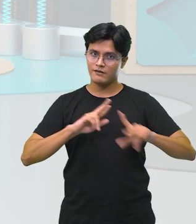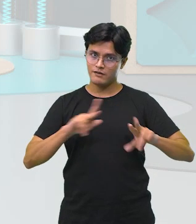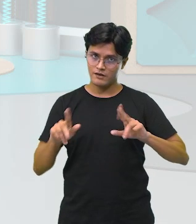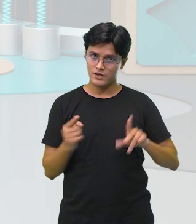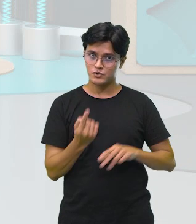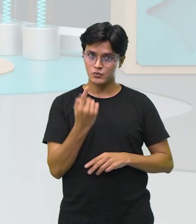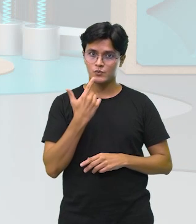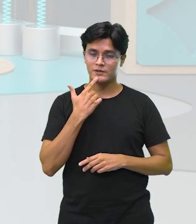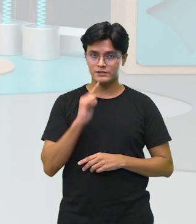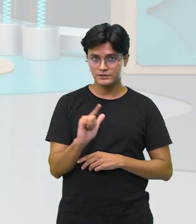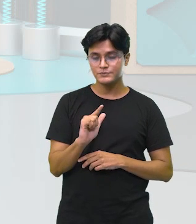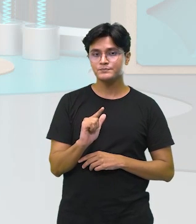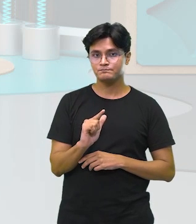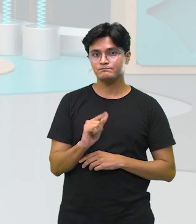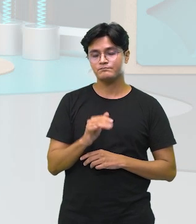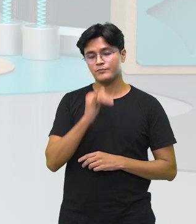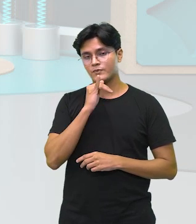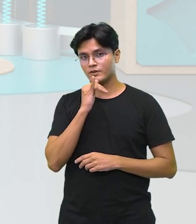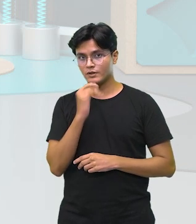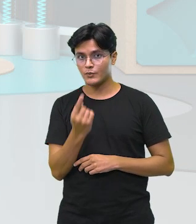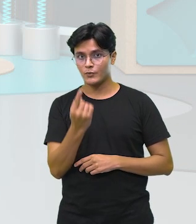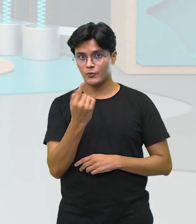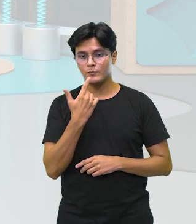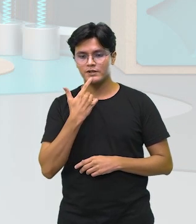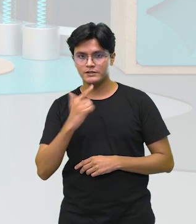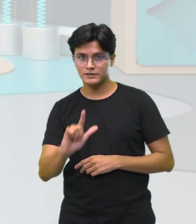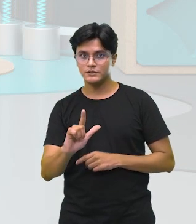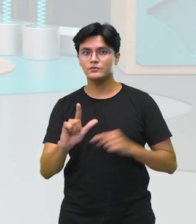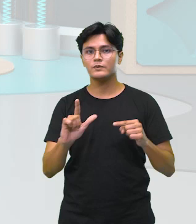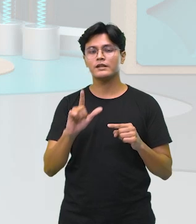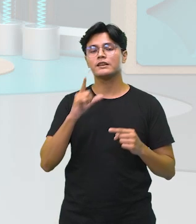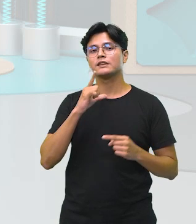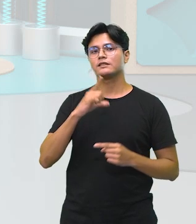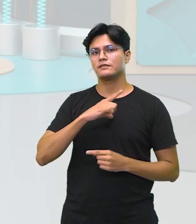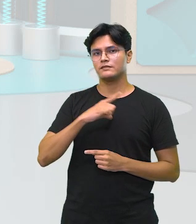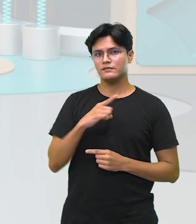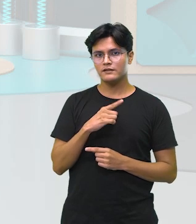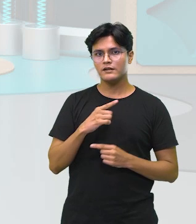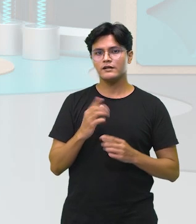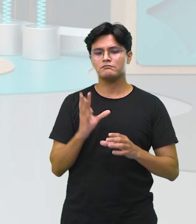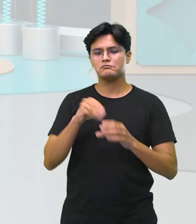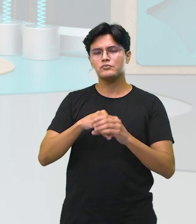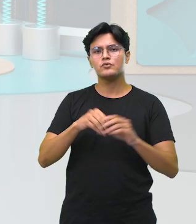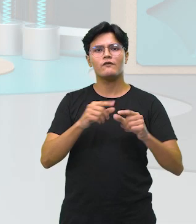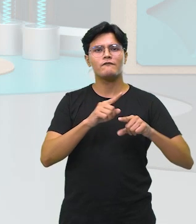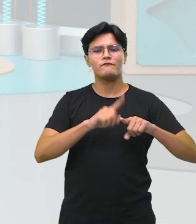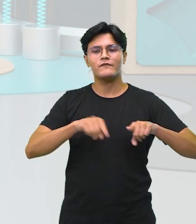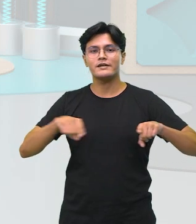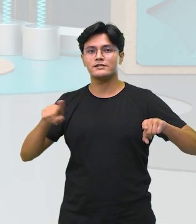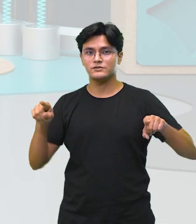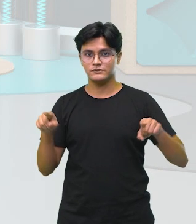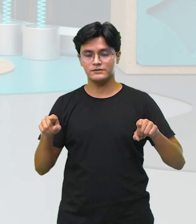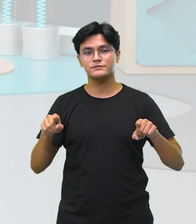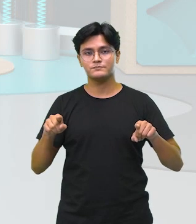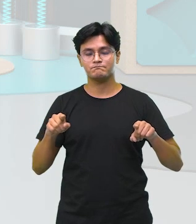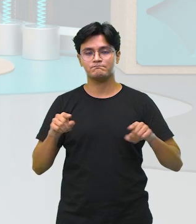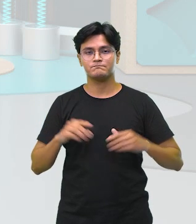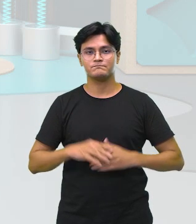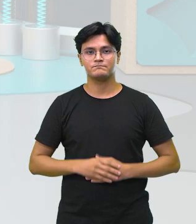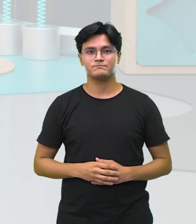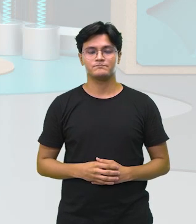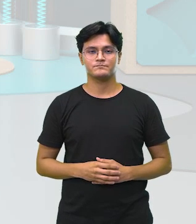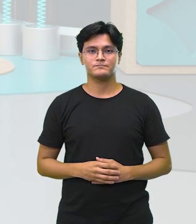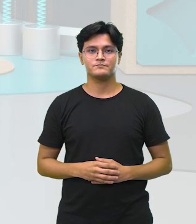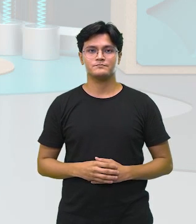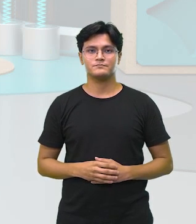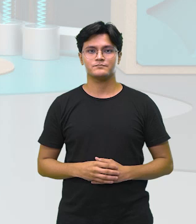uma mesma língua nós temos uma variação dentro dela tá bom vamos continuar